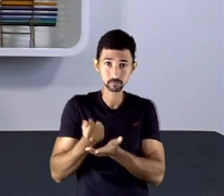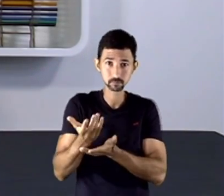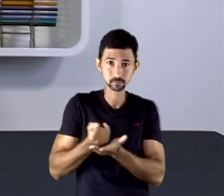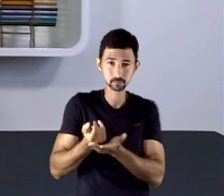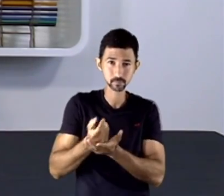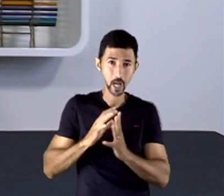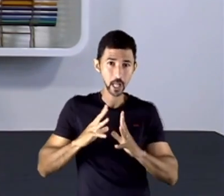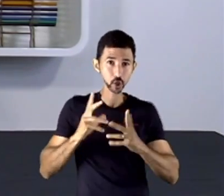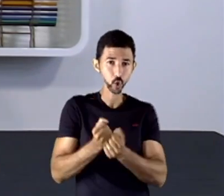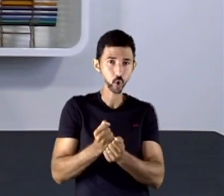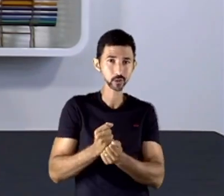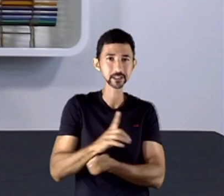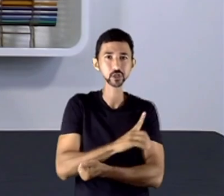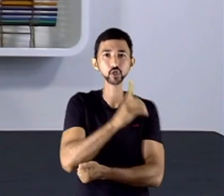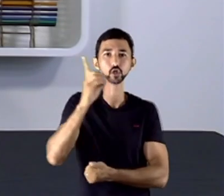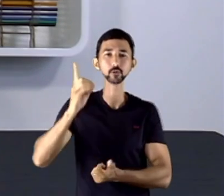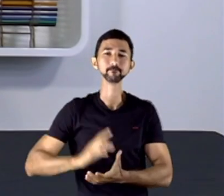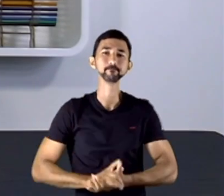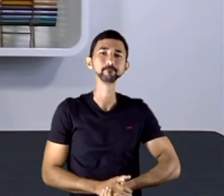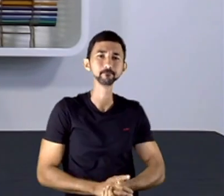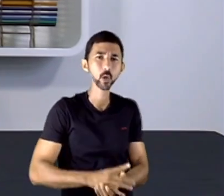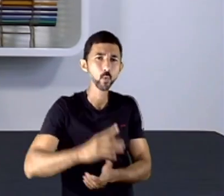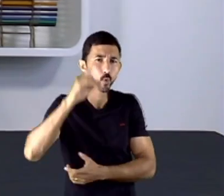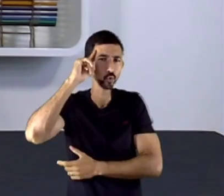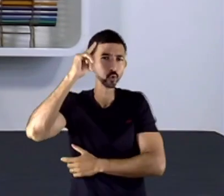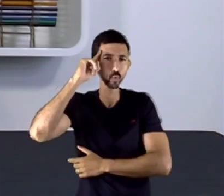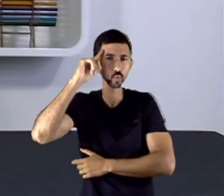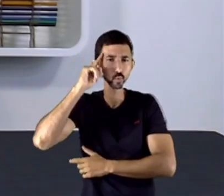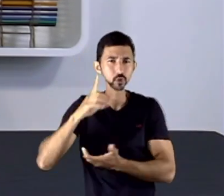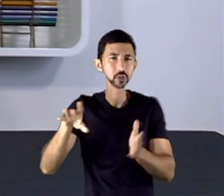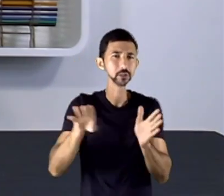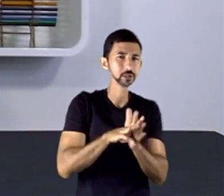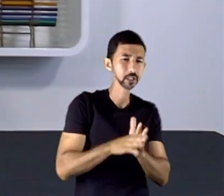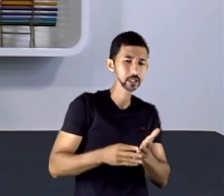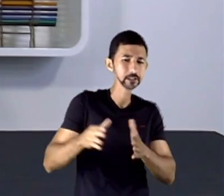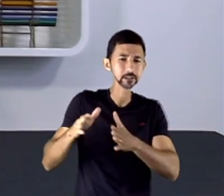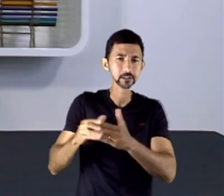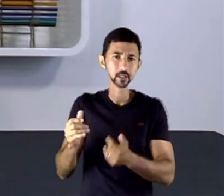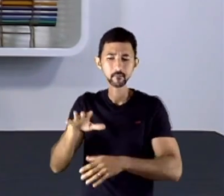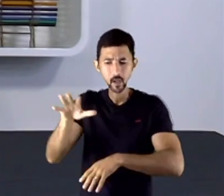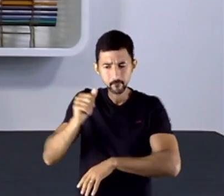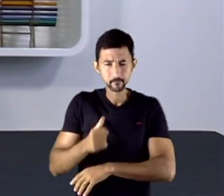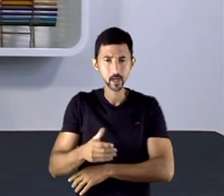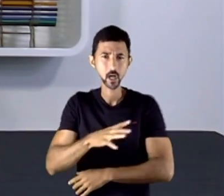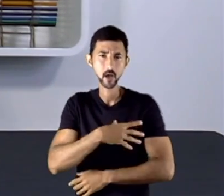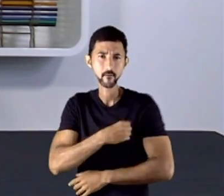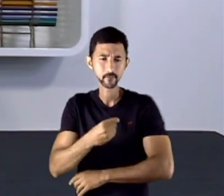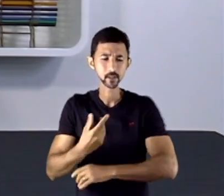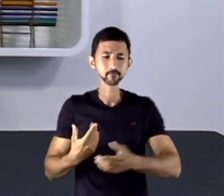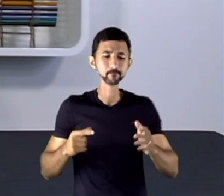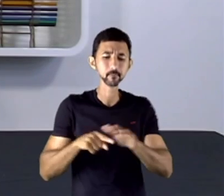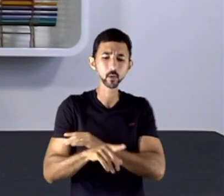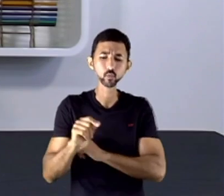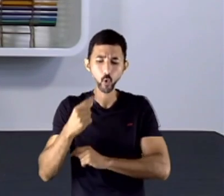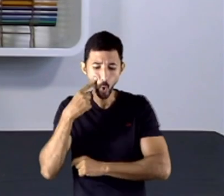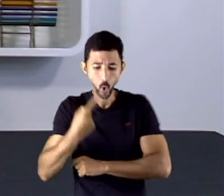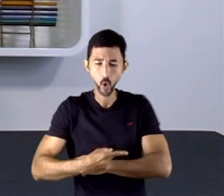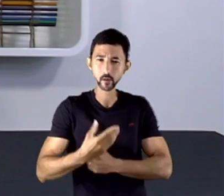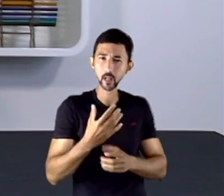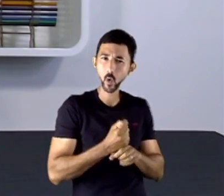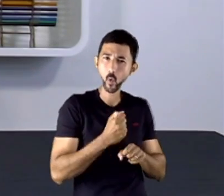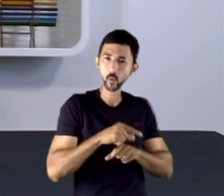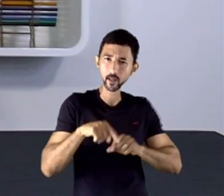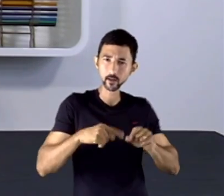no total. Então, todo dia que ele chega na casa dele, ele chama o filho dele, o Pedro, né? E pergunta: Pedro, dá uma olhadinha